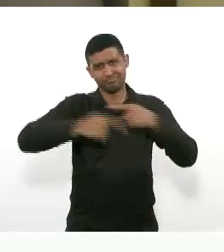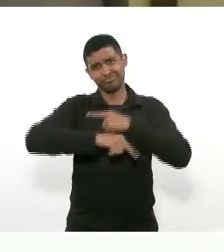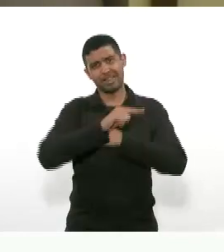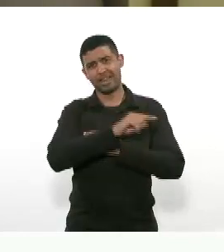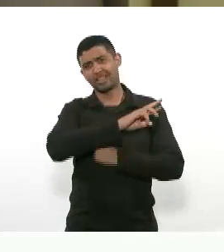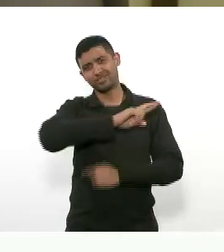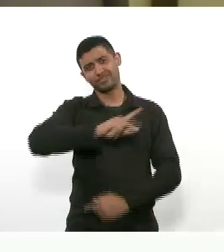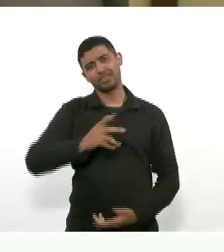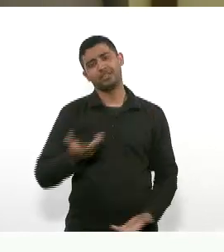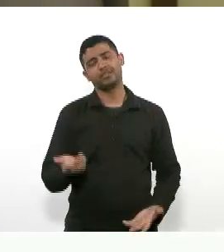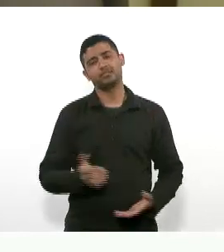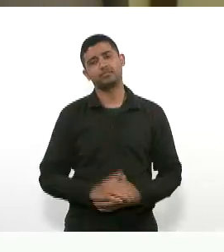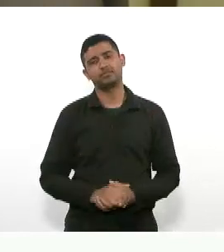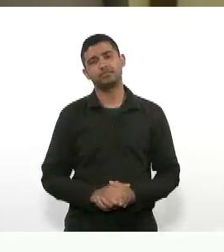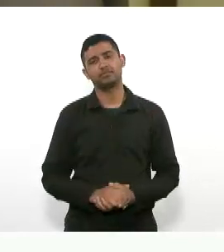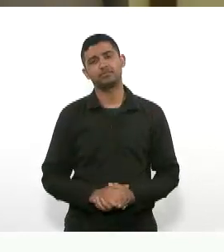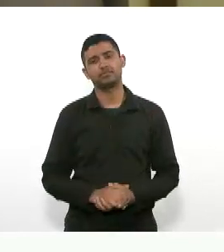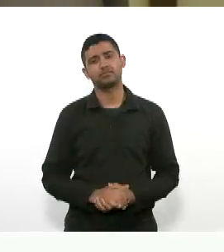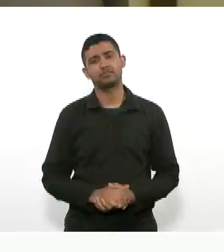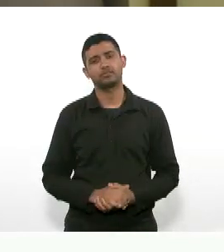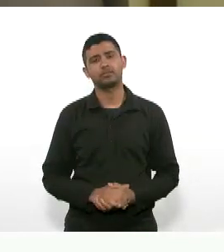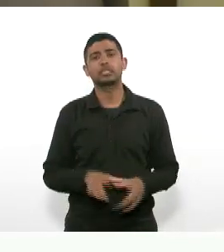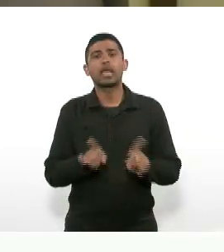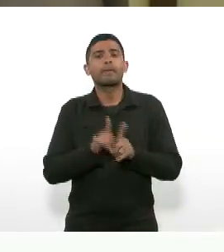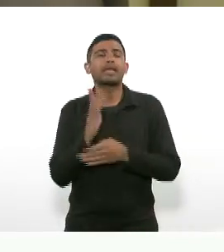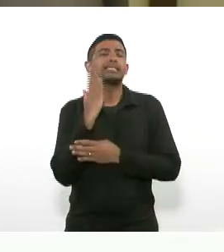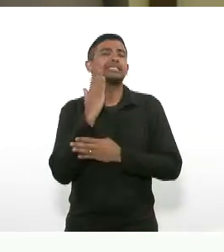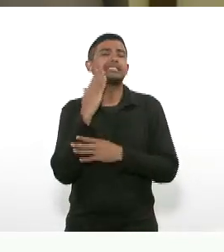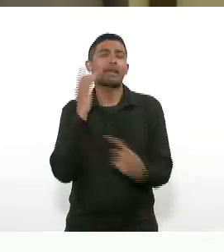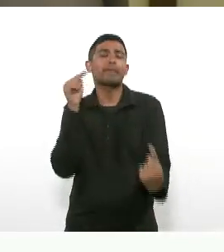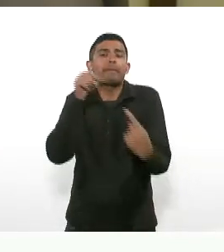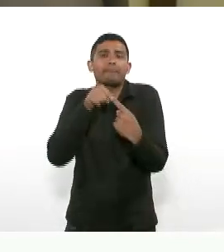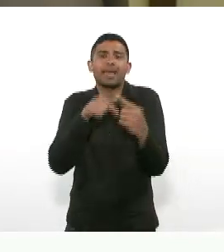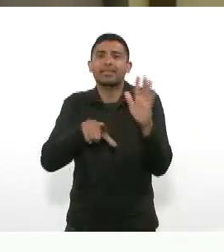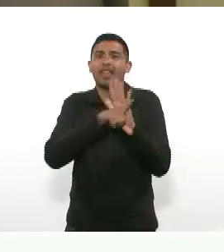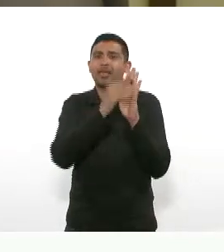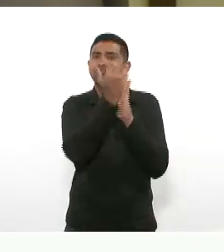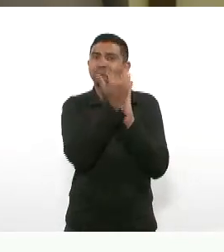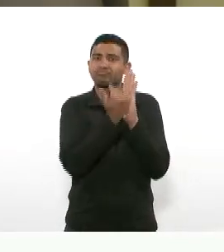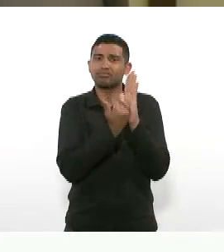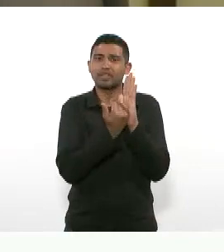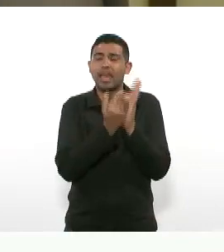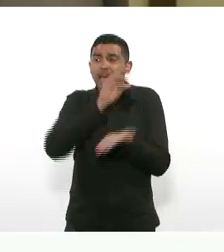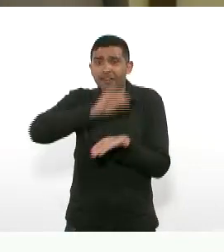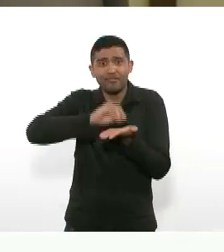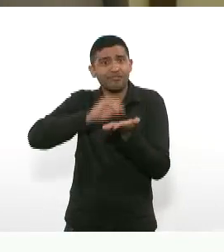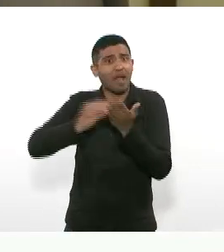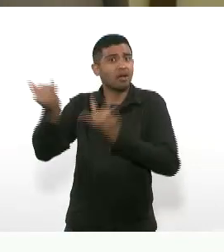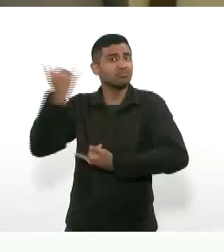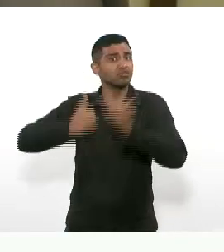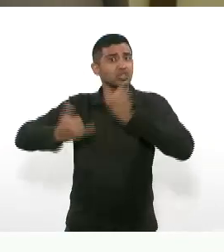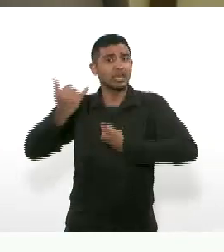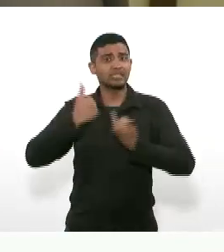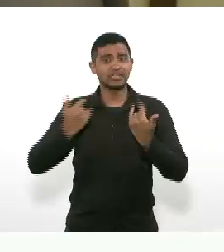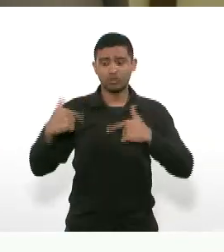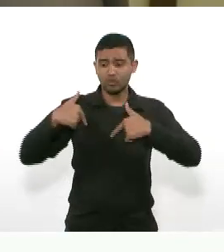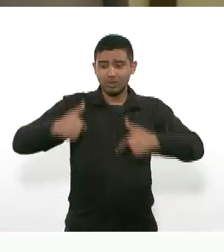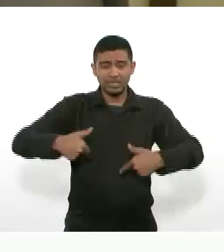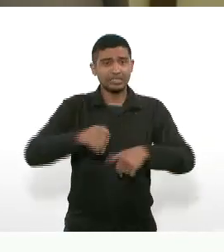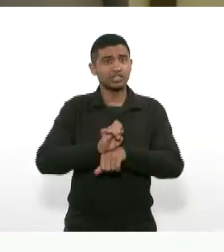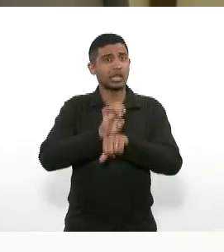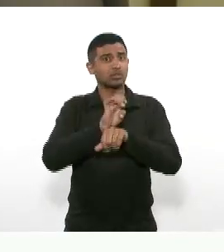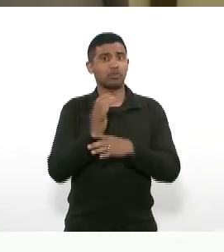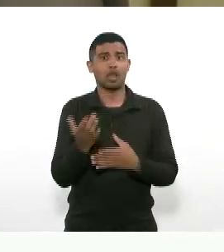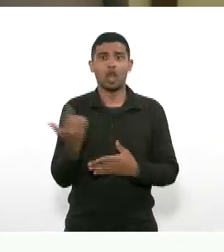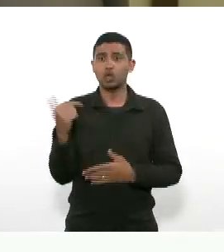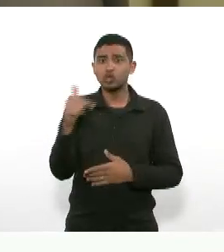outro. O atingimento das metas previstas nesta lei. Ainda não temos os indicadores do plano estadual, não temos os